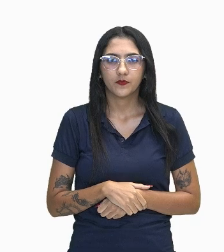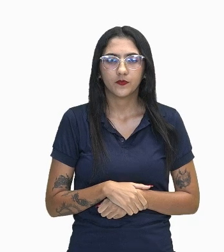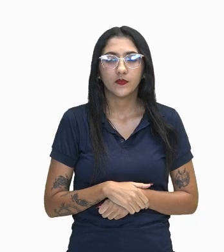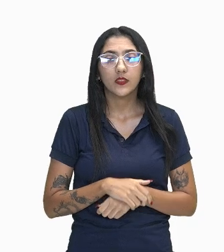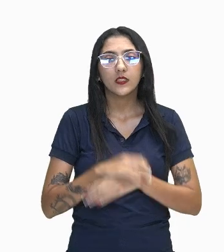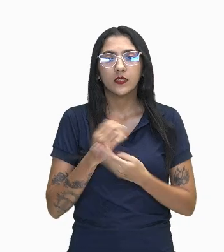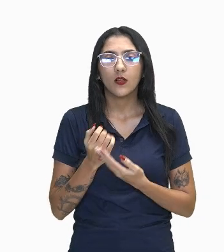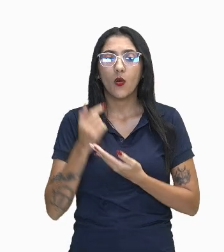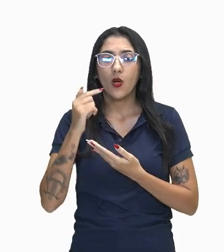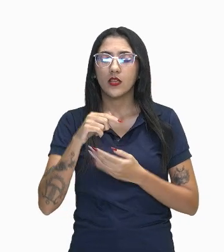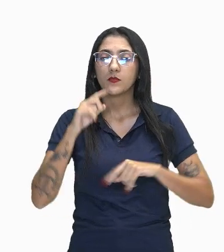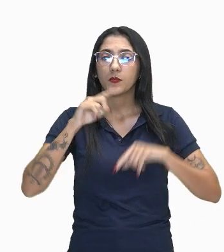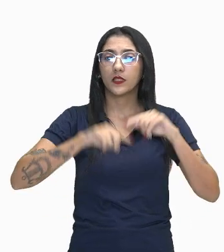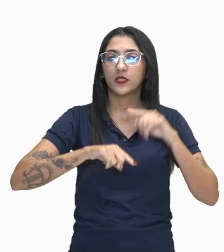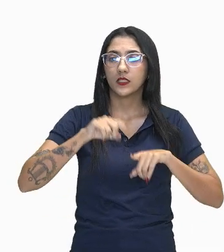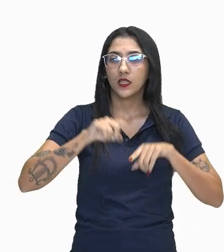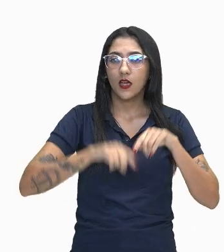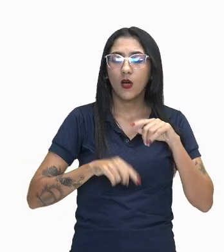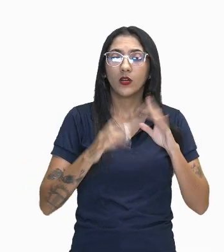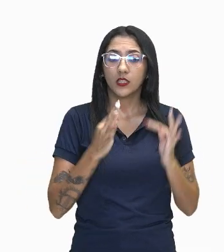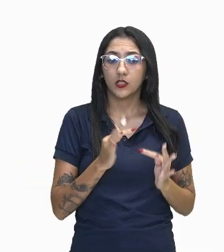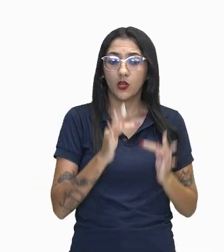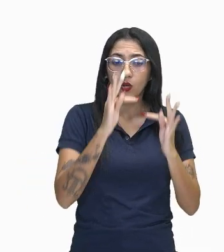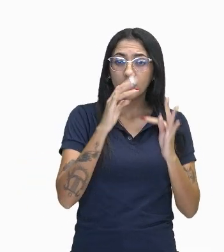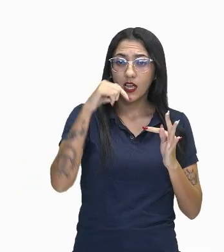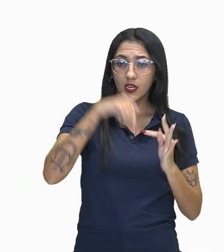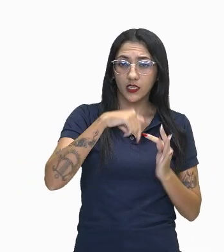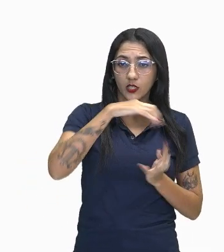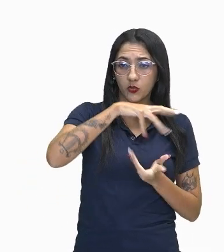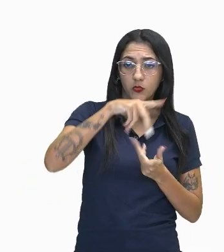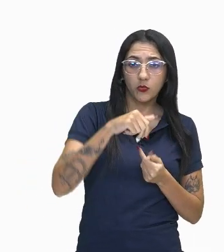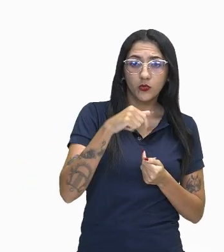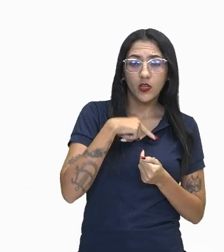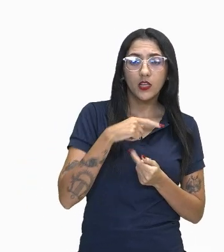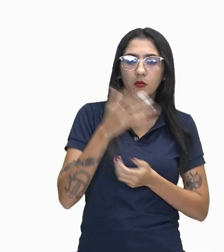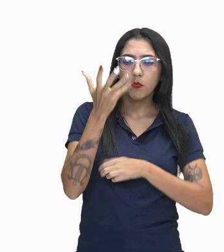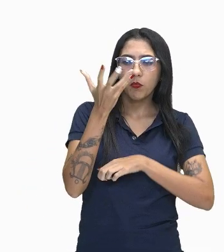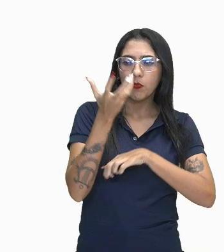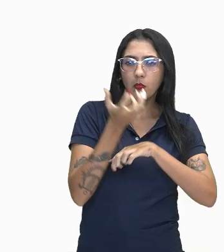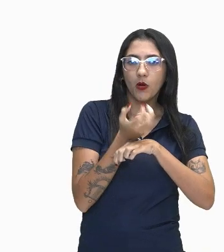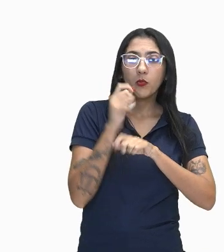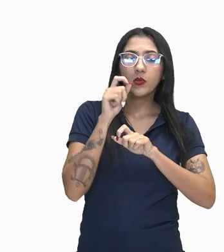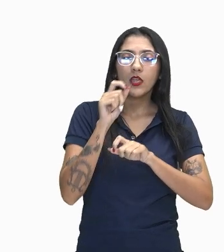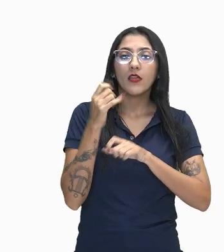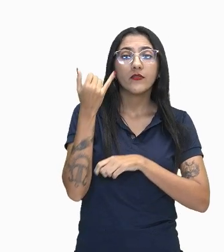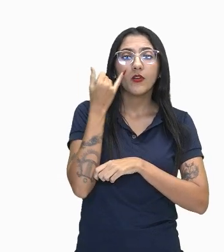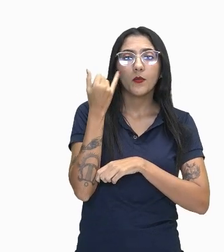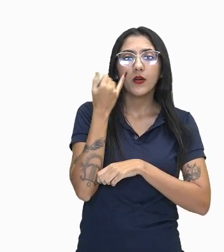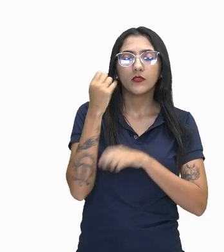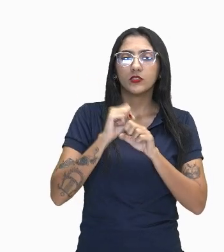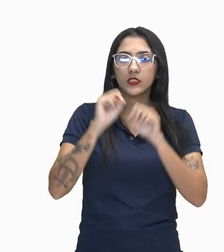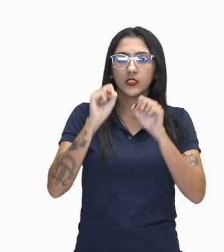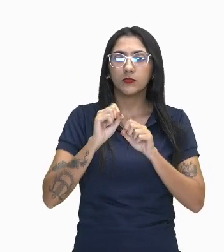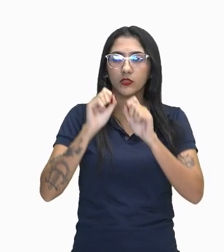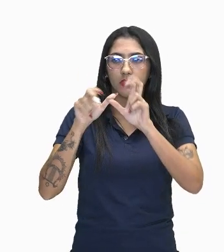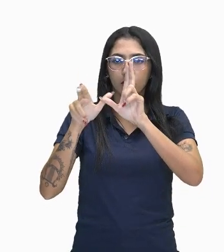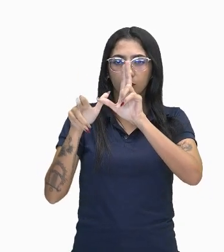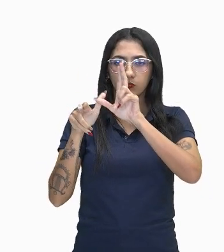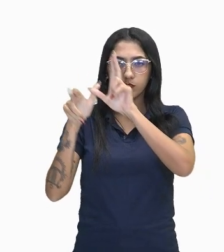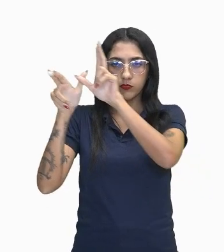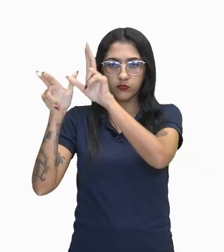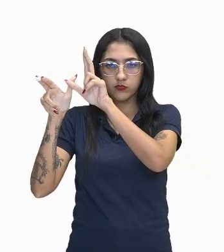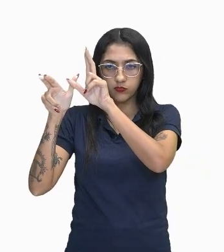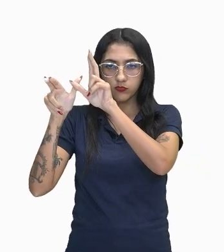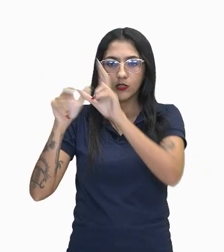os sinais dos satélites artificiais na órbita da Terra, e eles acabam ali calculando